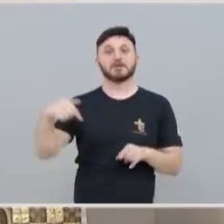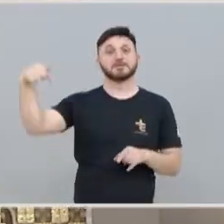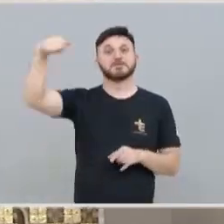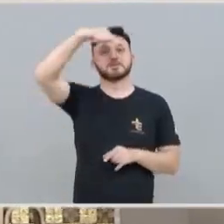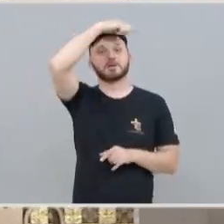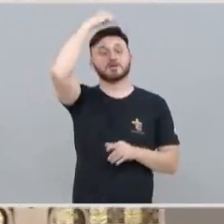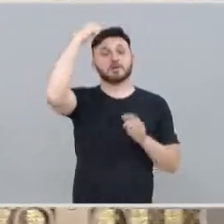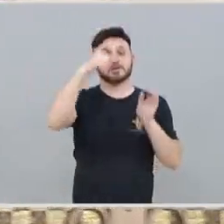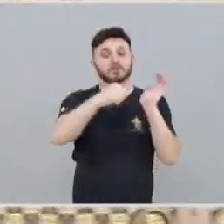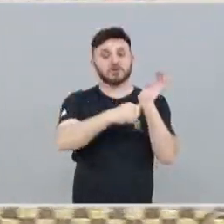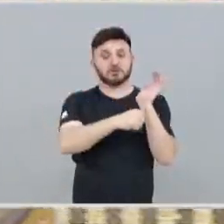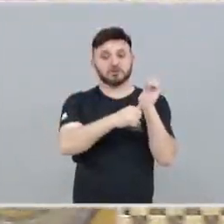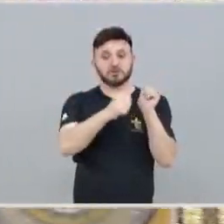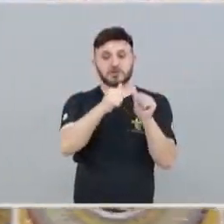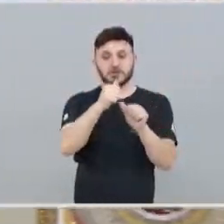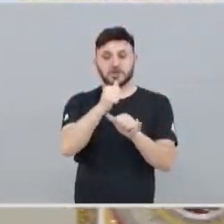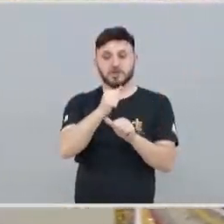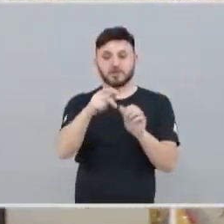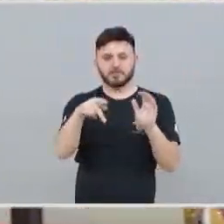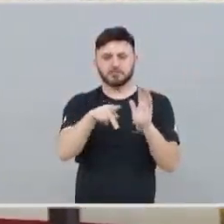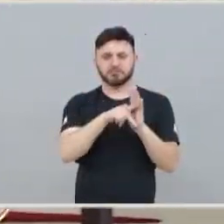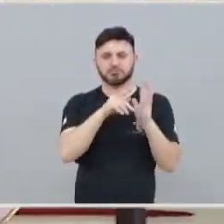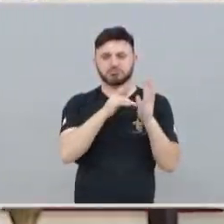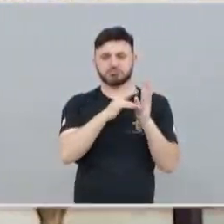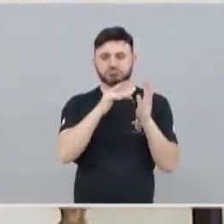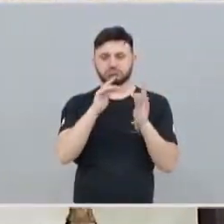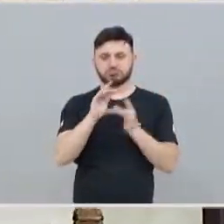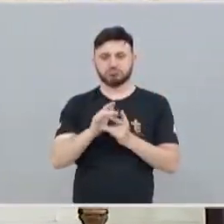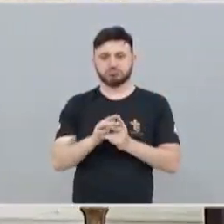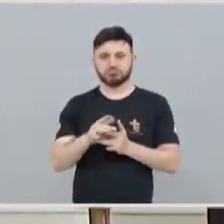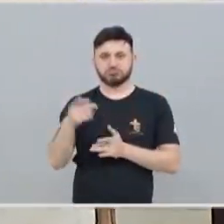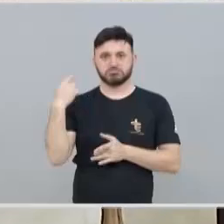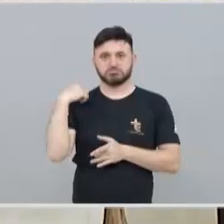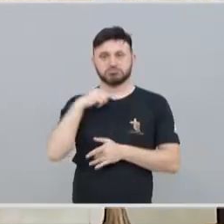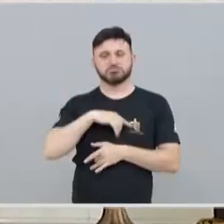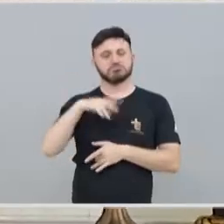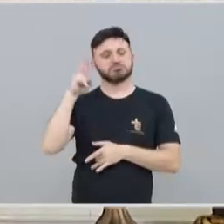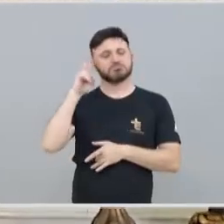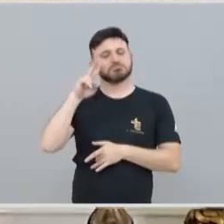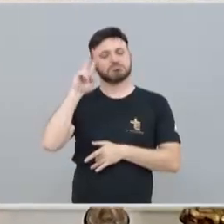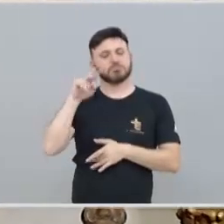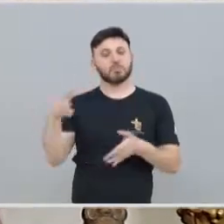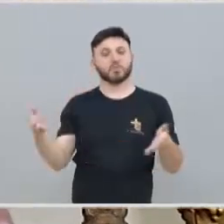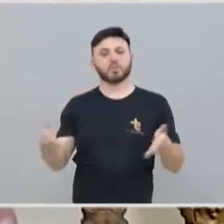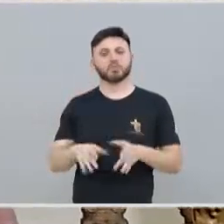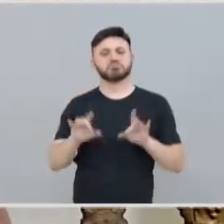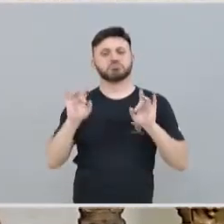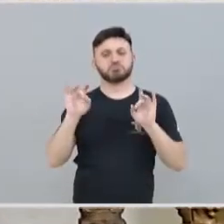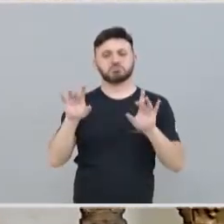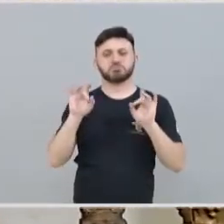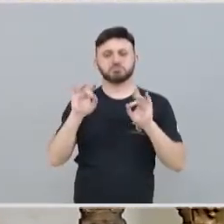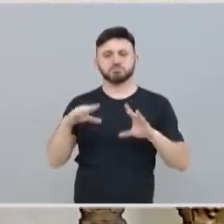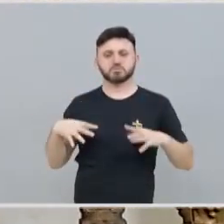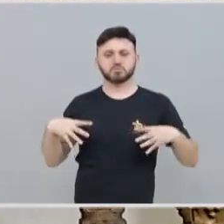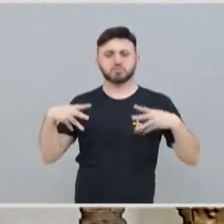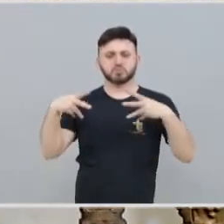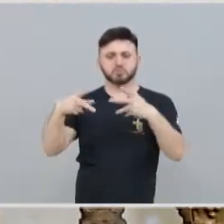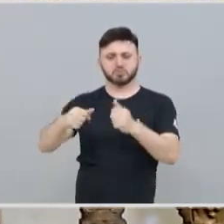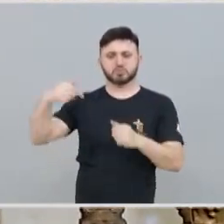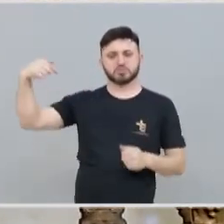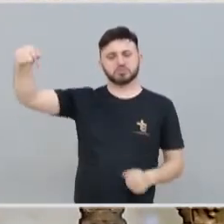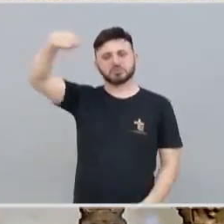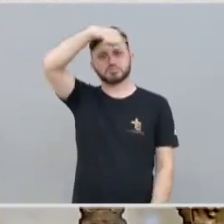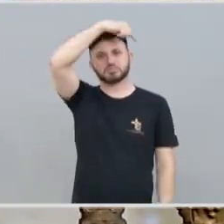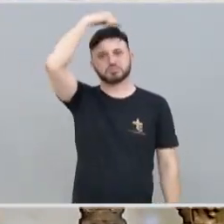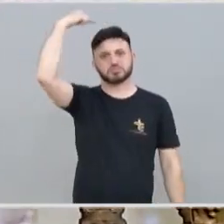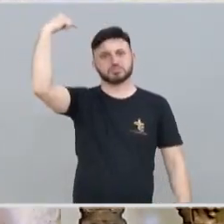nós estamos celebrando ea graça de deus é celebrar num só dia todos os santos